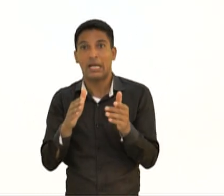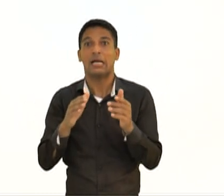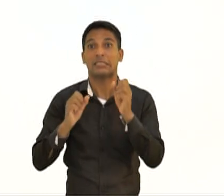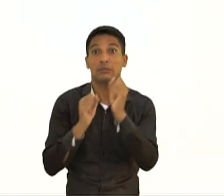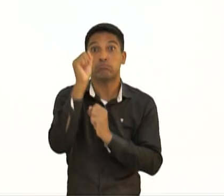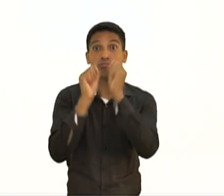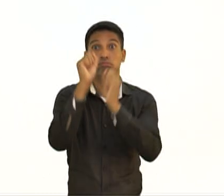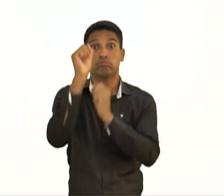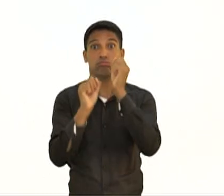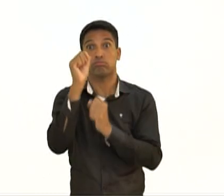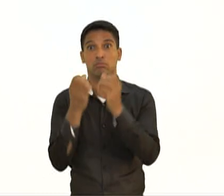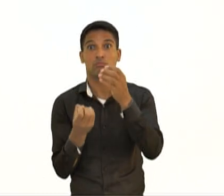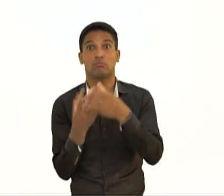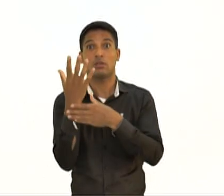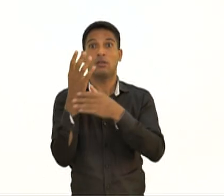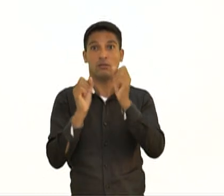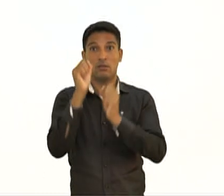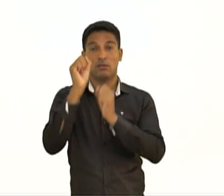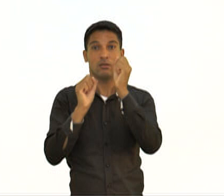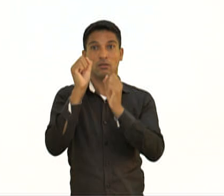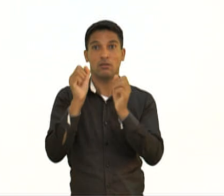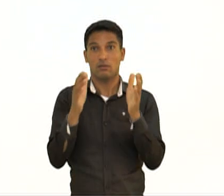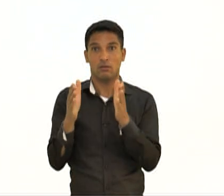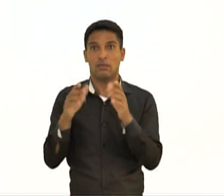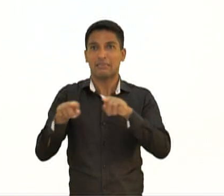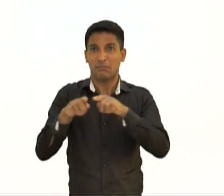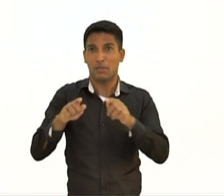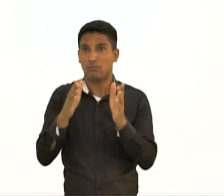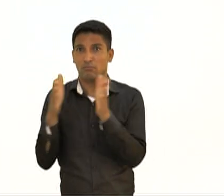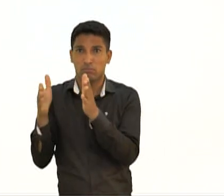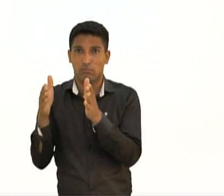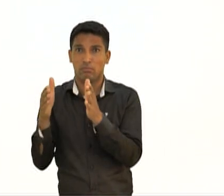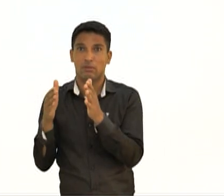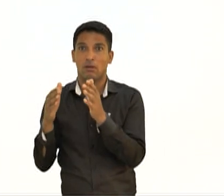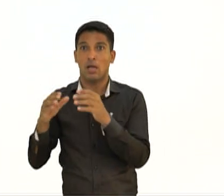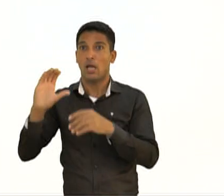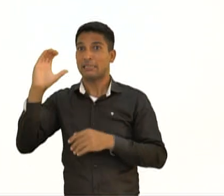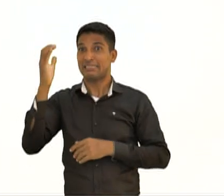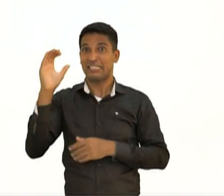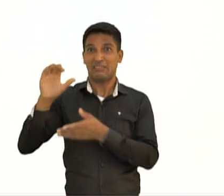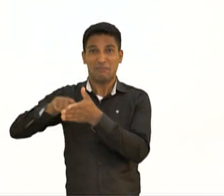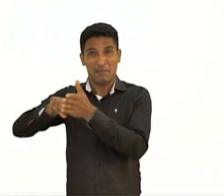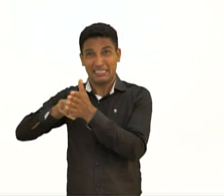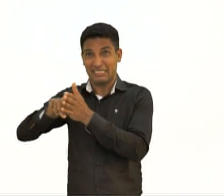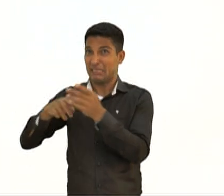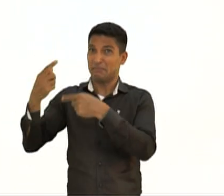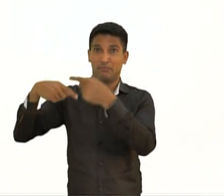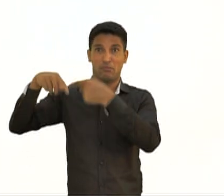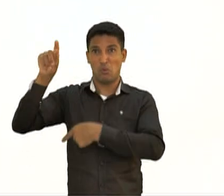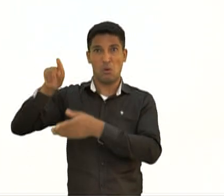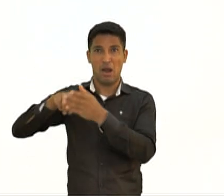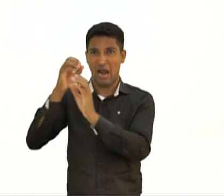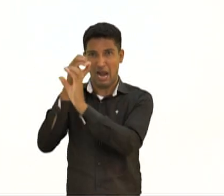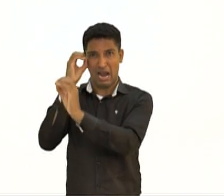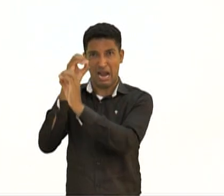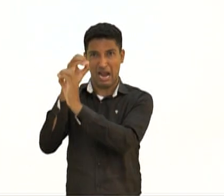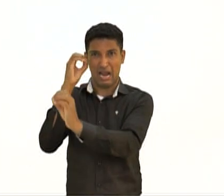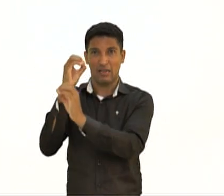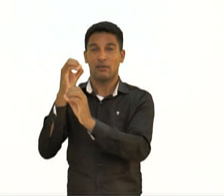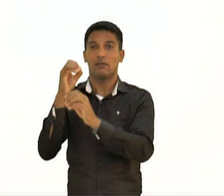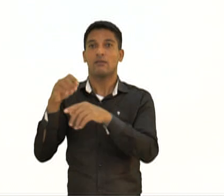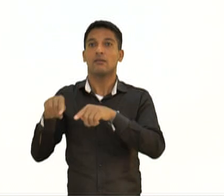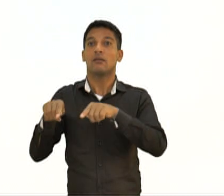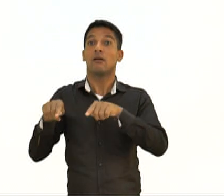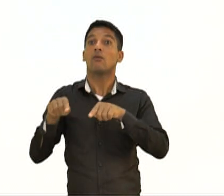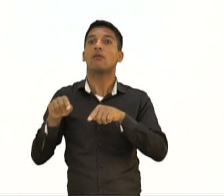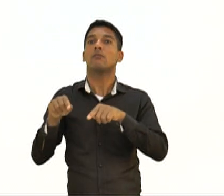industriais, descobertas científicas, causou à arte novas formas estéticas com novos